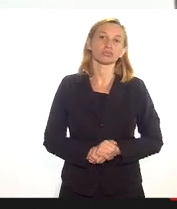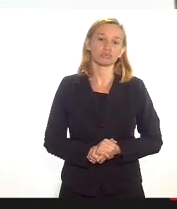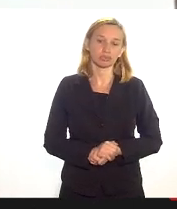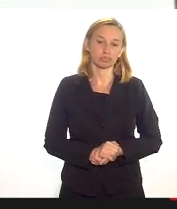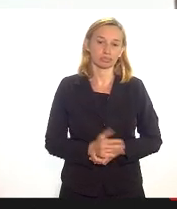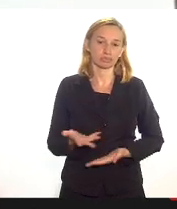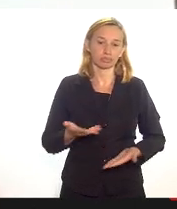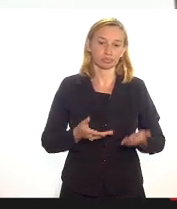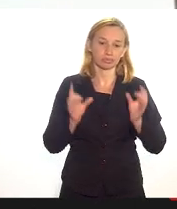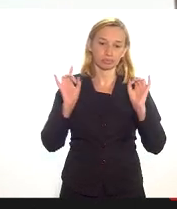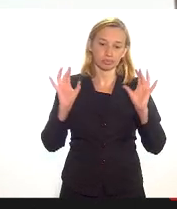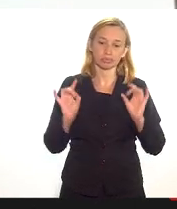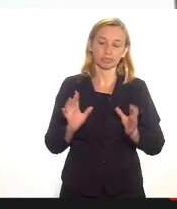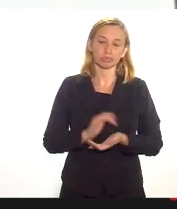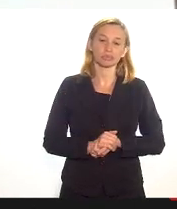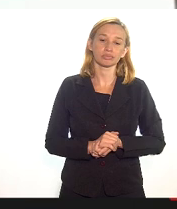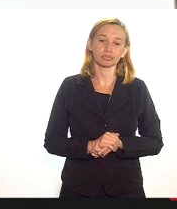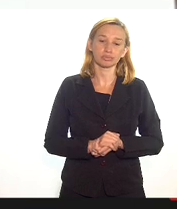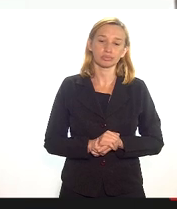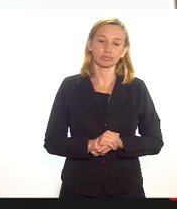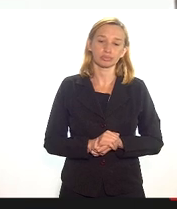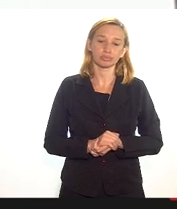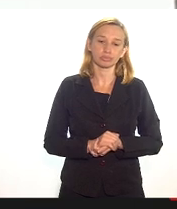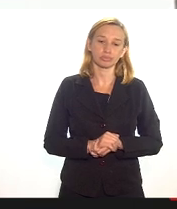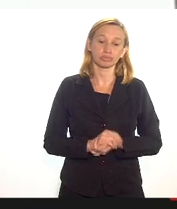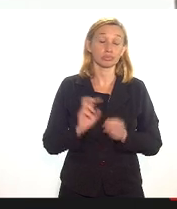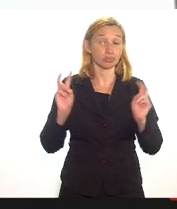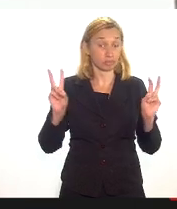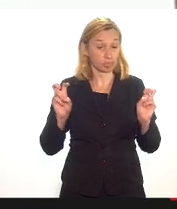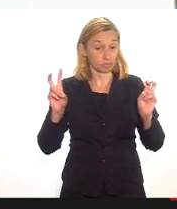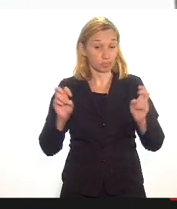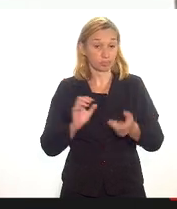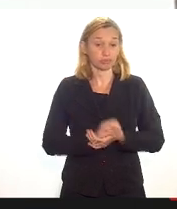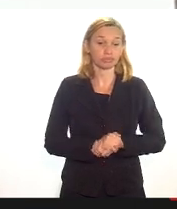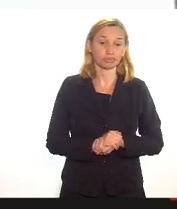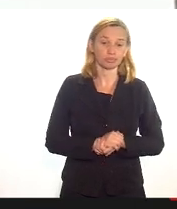das participações especiais, a questão